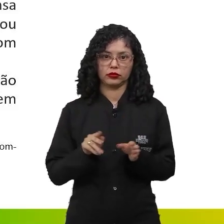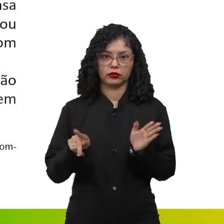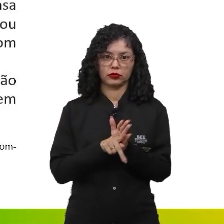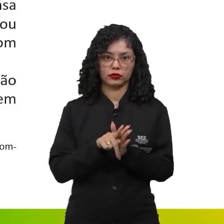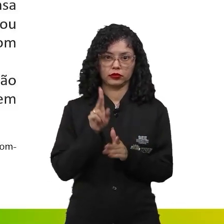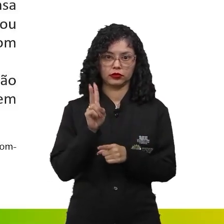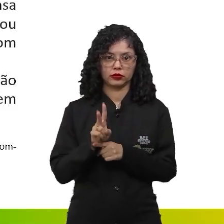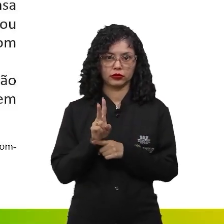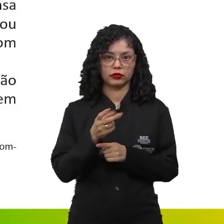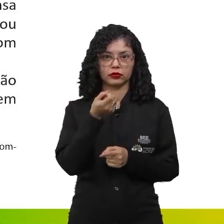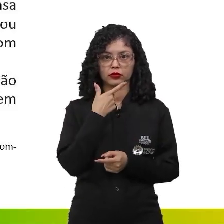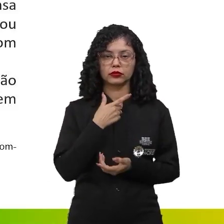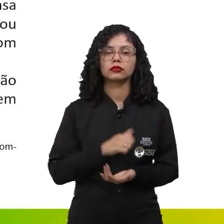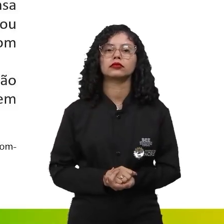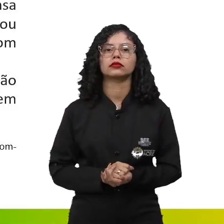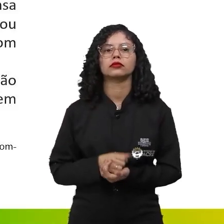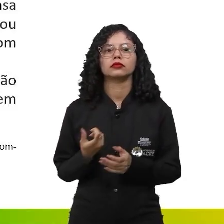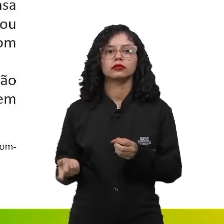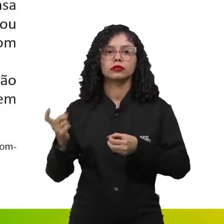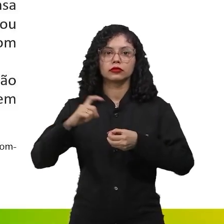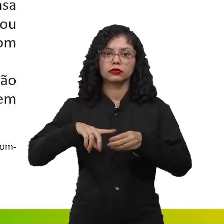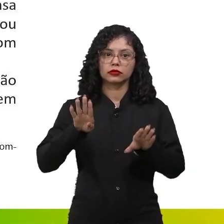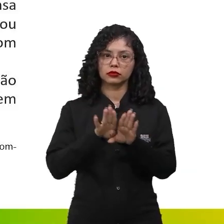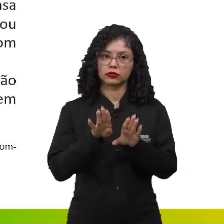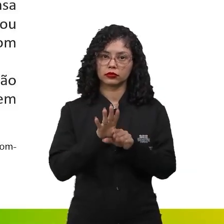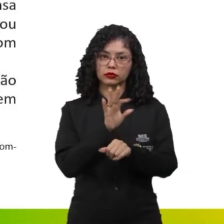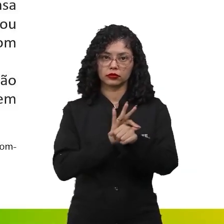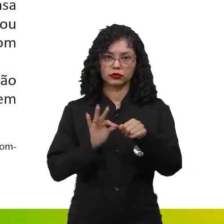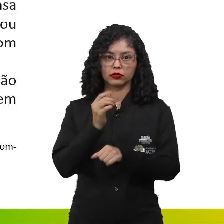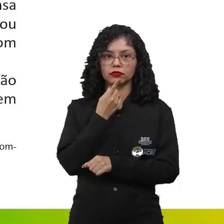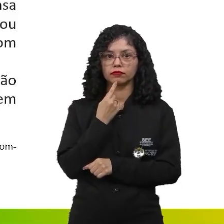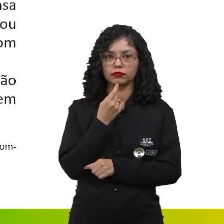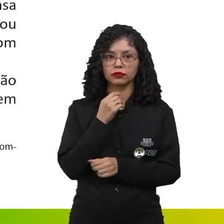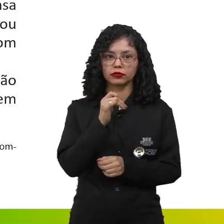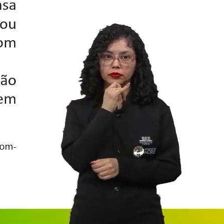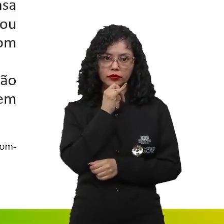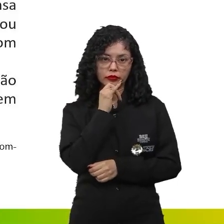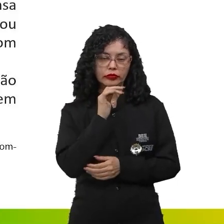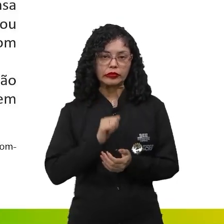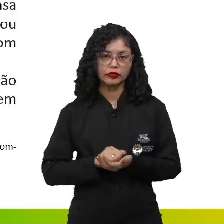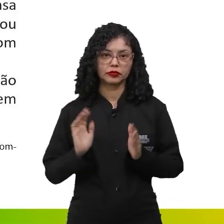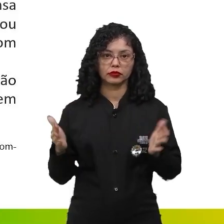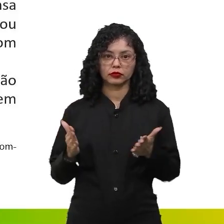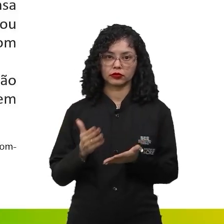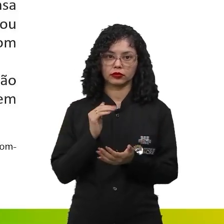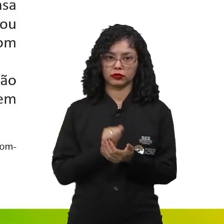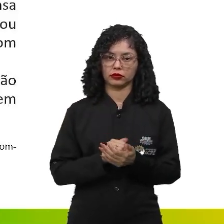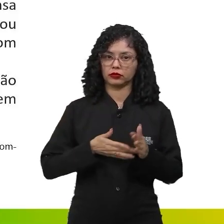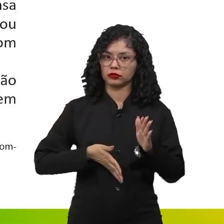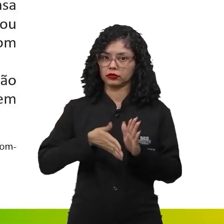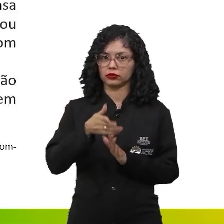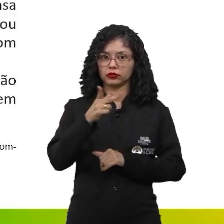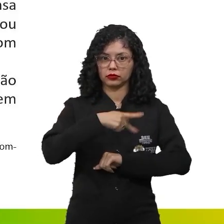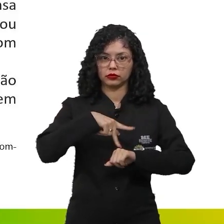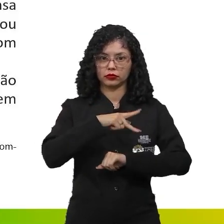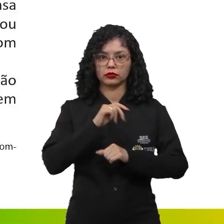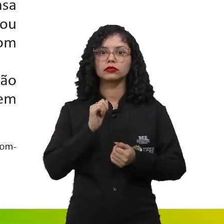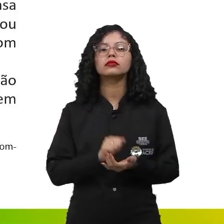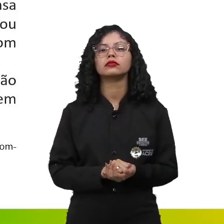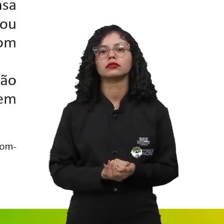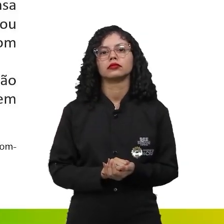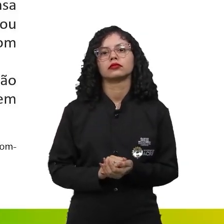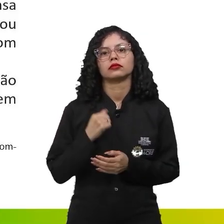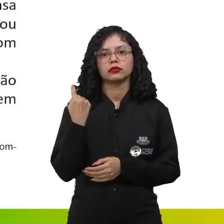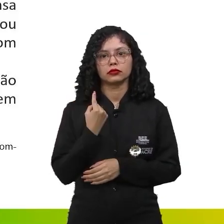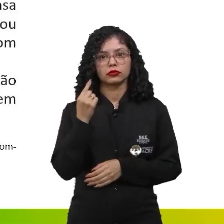de medicamentos. O retorno do sarampo, por exemplo, foi impulsionada pela entrada, olha só,